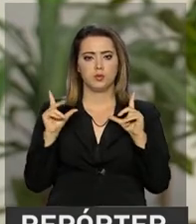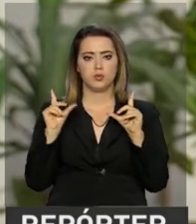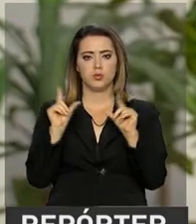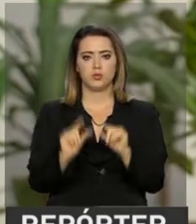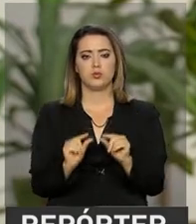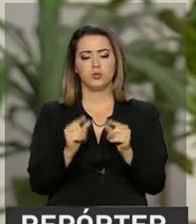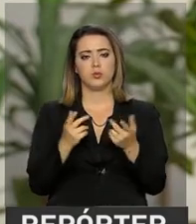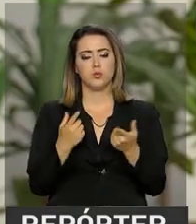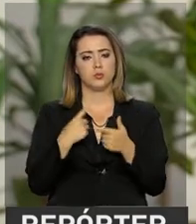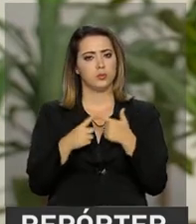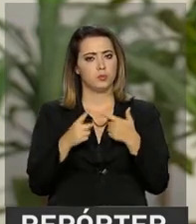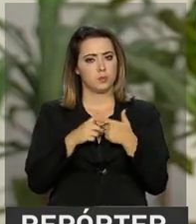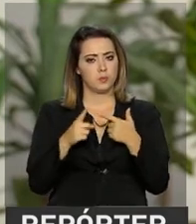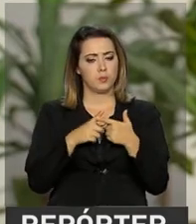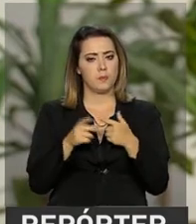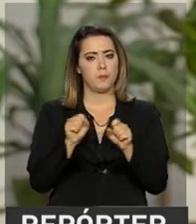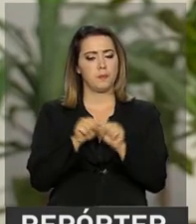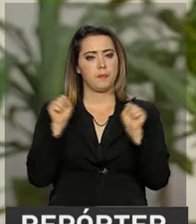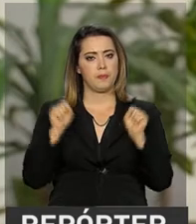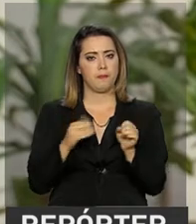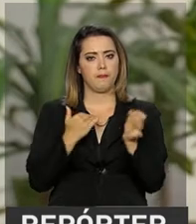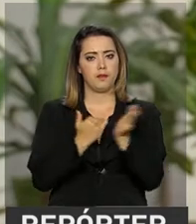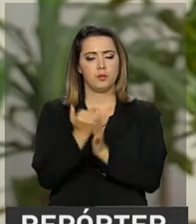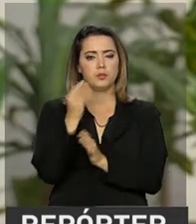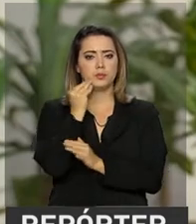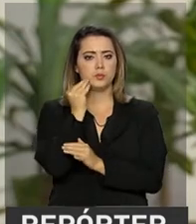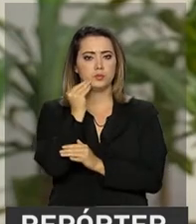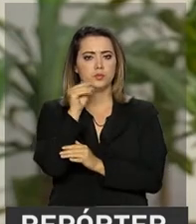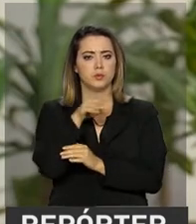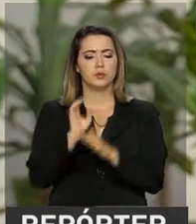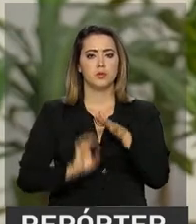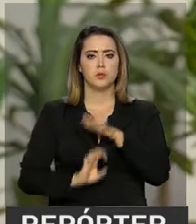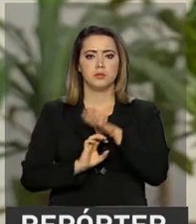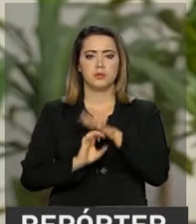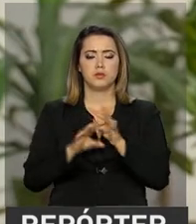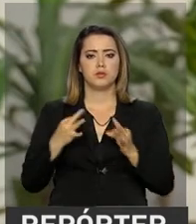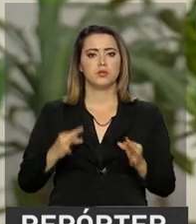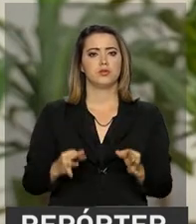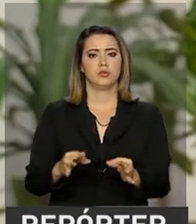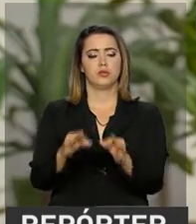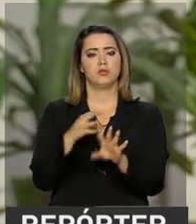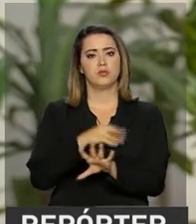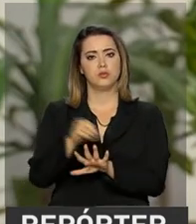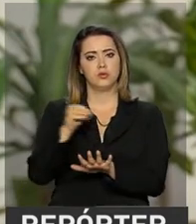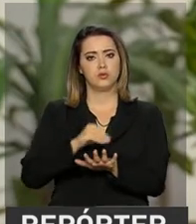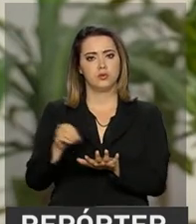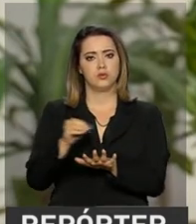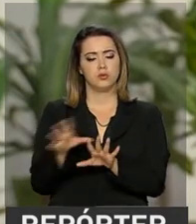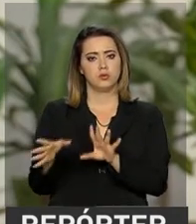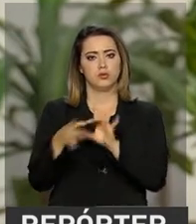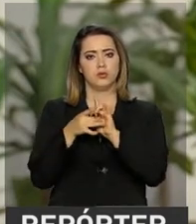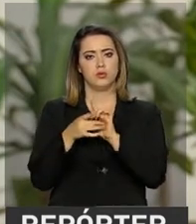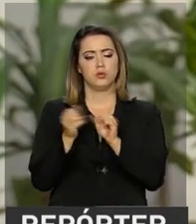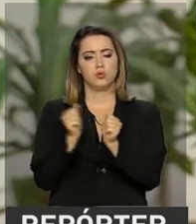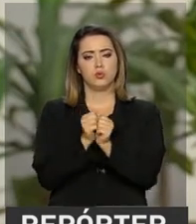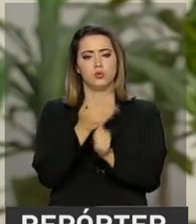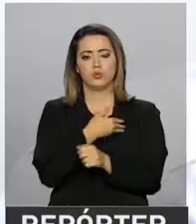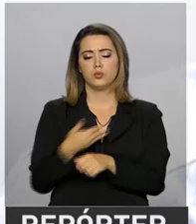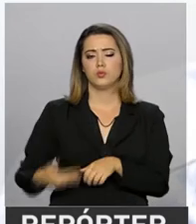ocorrer problemas o sistema começou a ser testado por empresas de tecnologia da informação em parceria com o governo